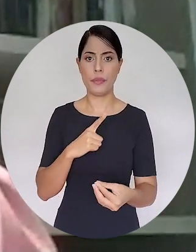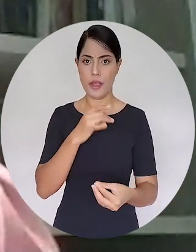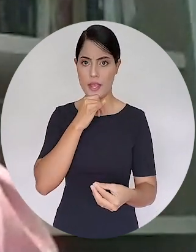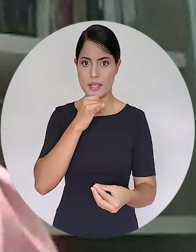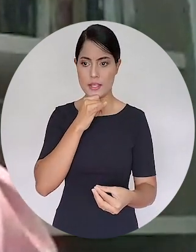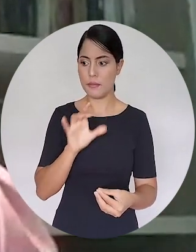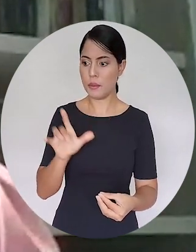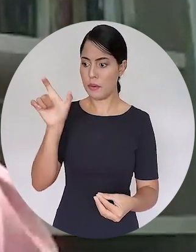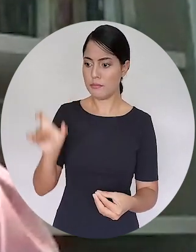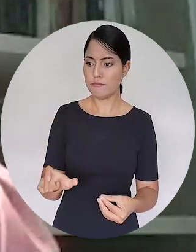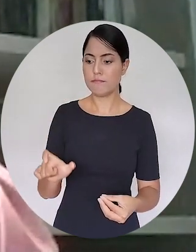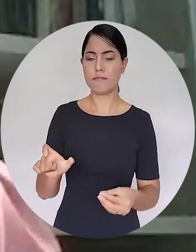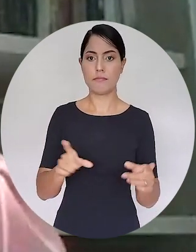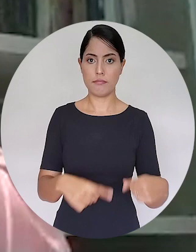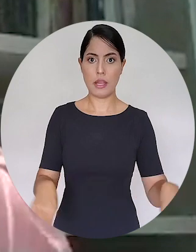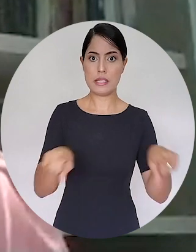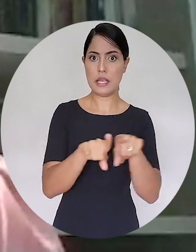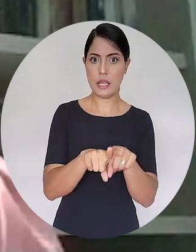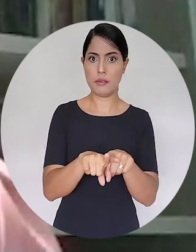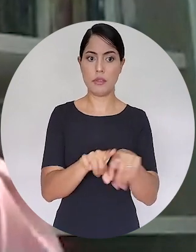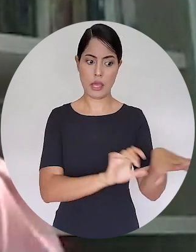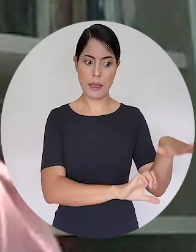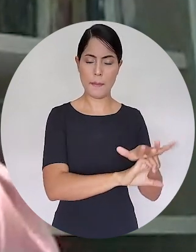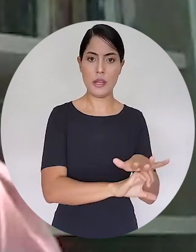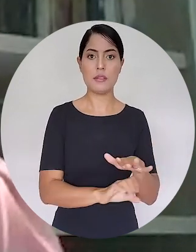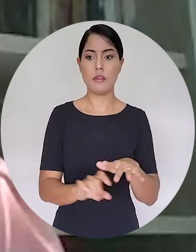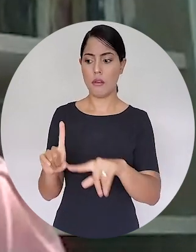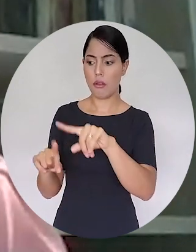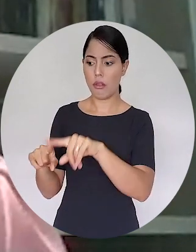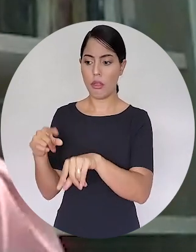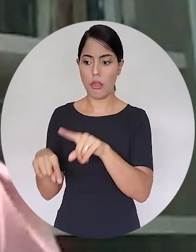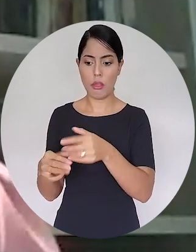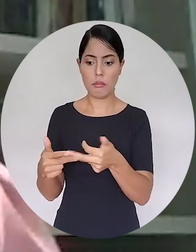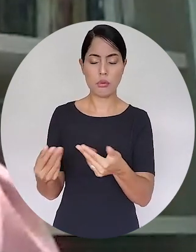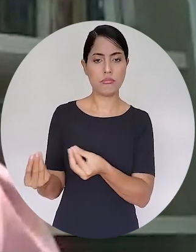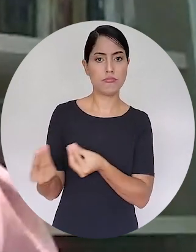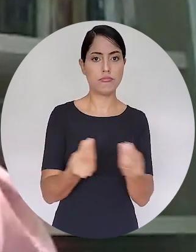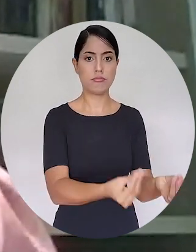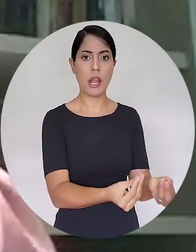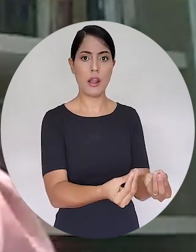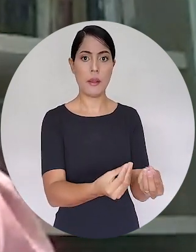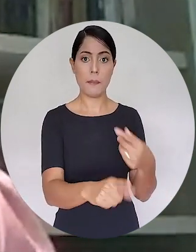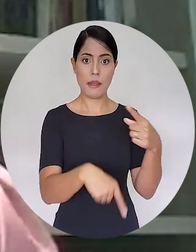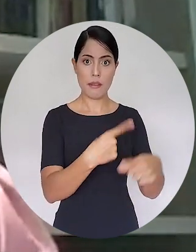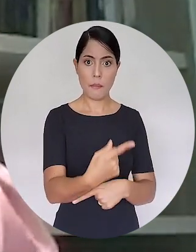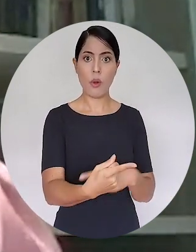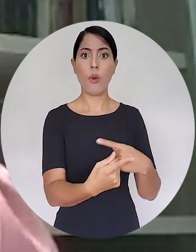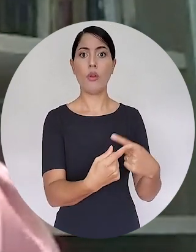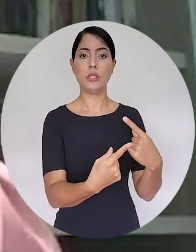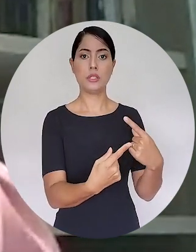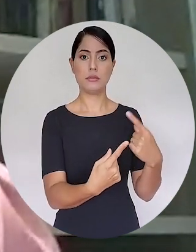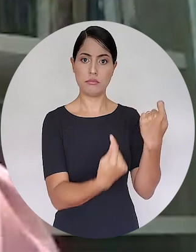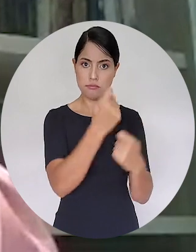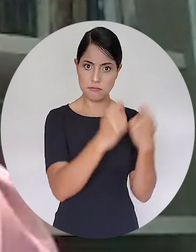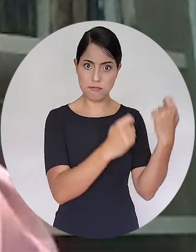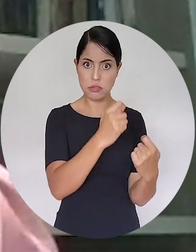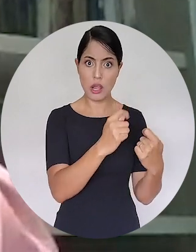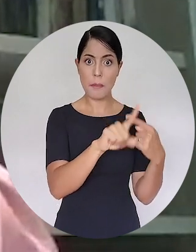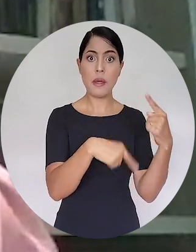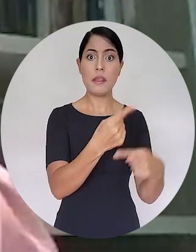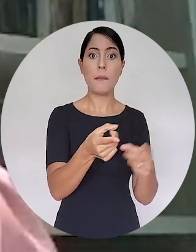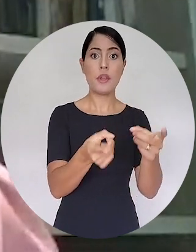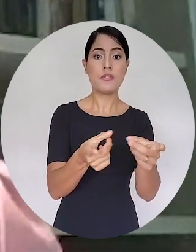um parceiro, o seu parceiro comercial, um fornecedor, né, te fornece insumo para você produzir alguma coisa que depois você vai vender